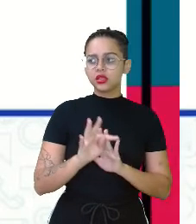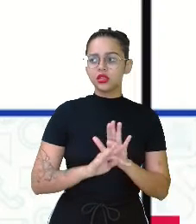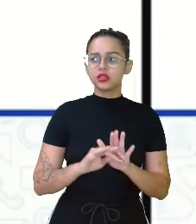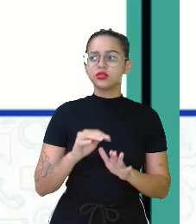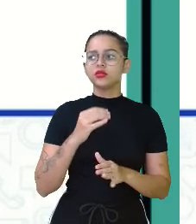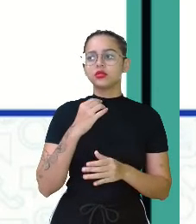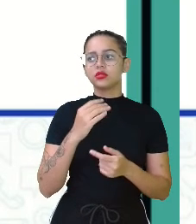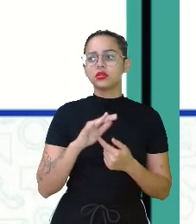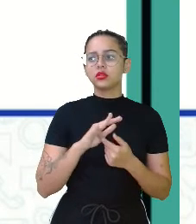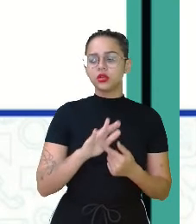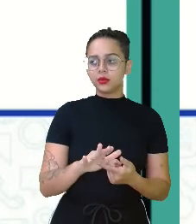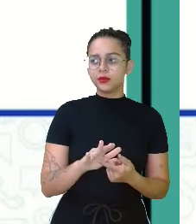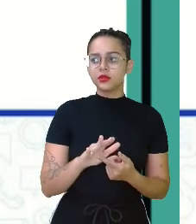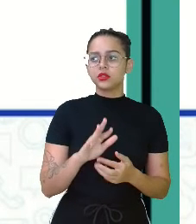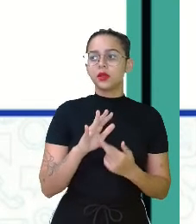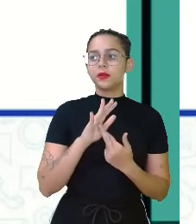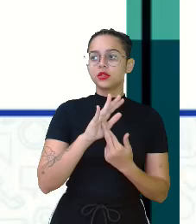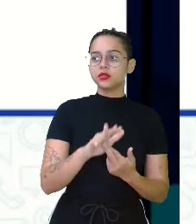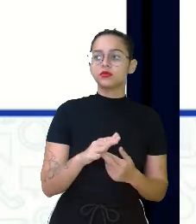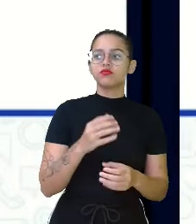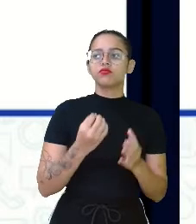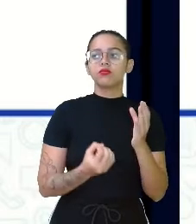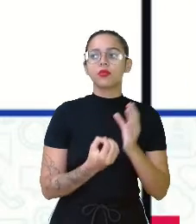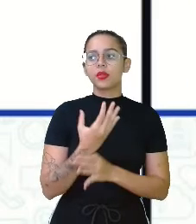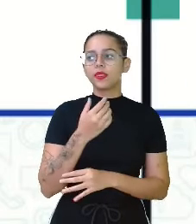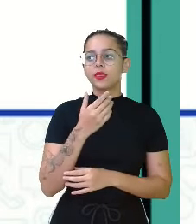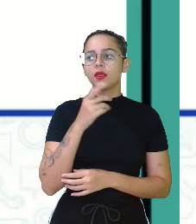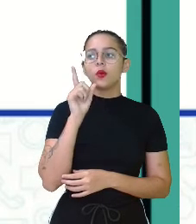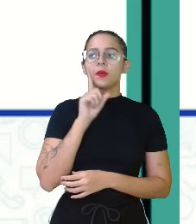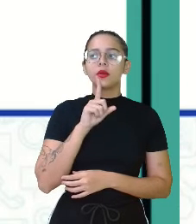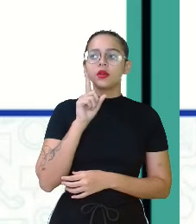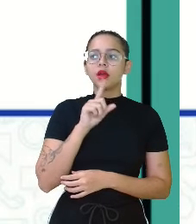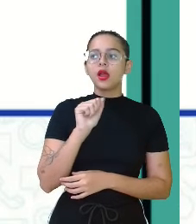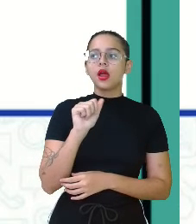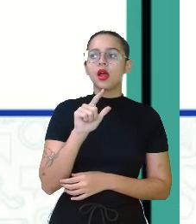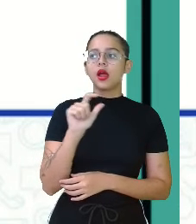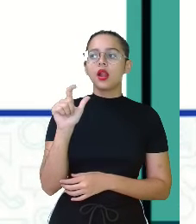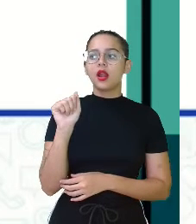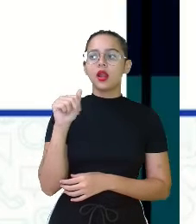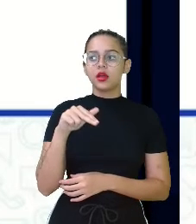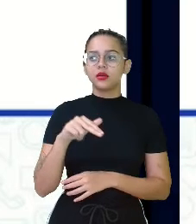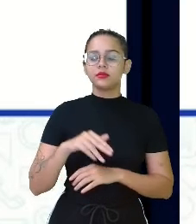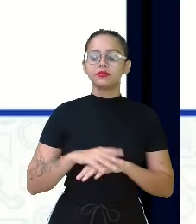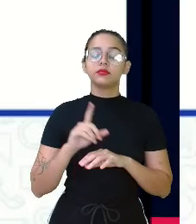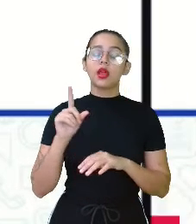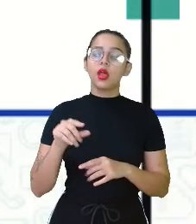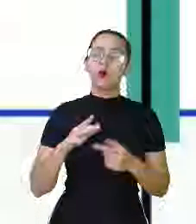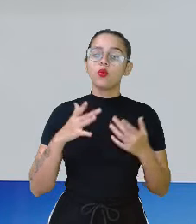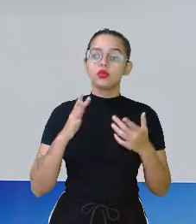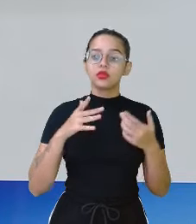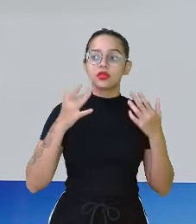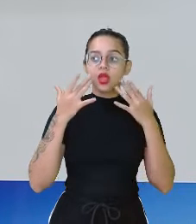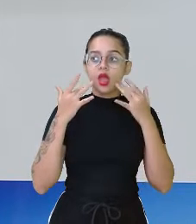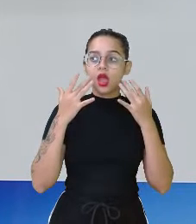anos 1950, pelo americano Alan Capro. Veja, é um teatro sui generis. Sui generis quer